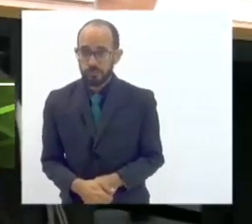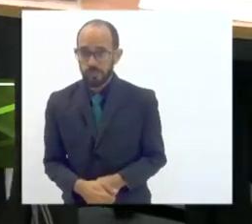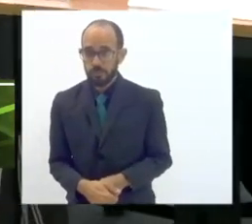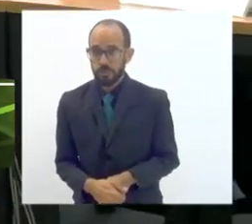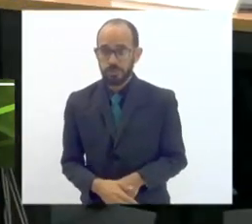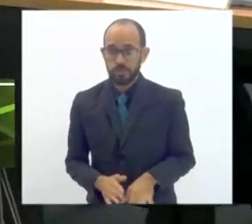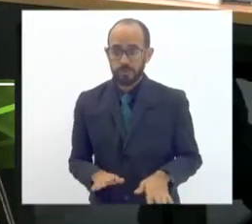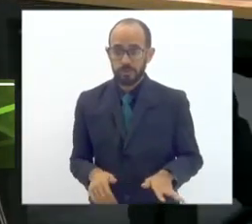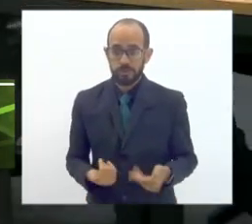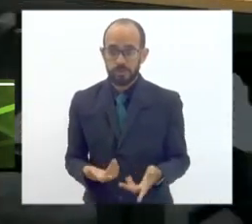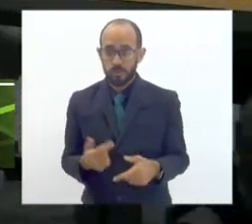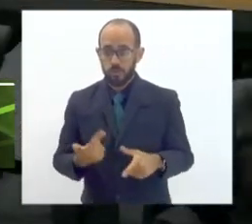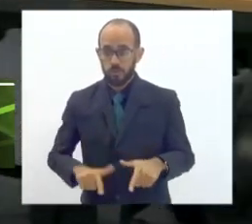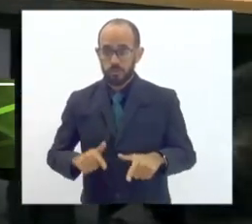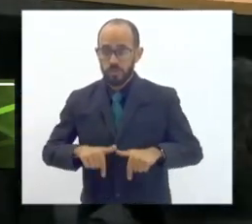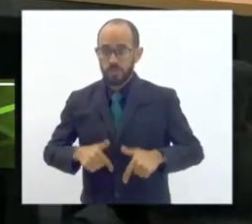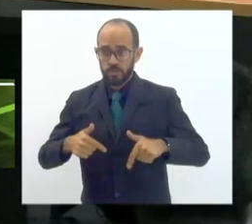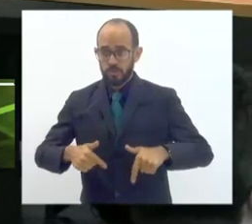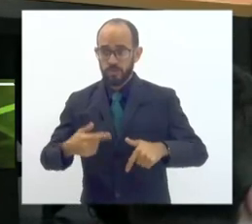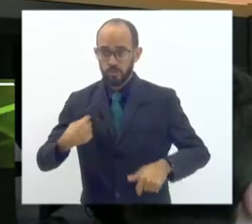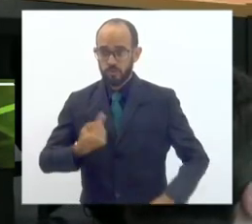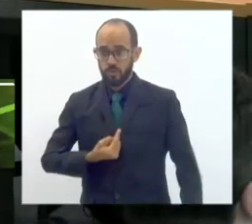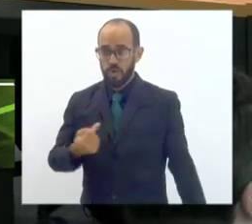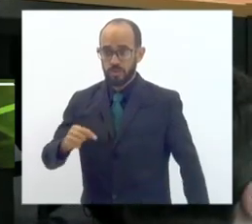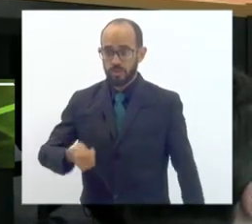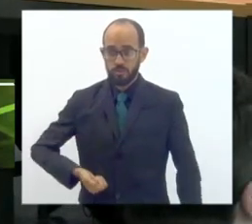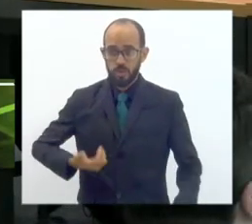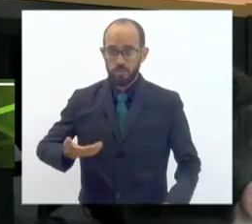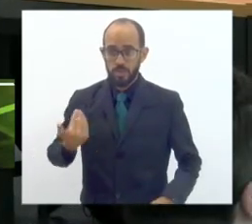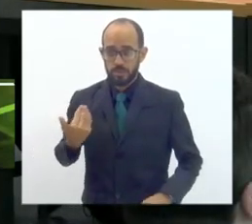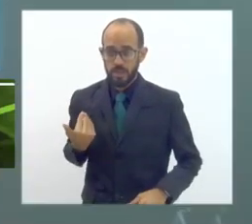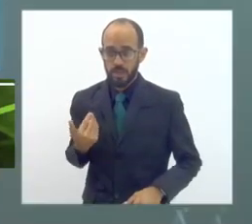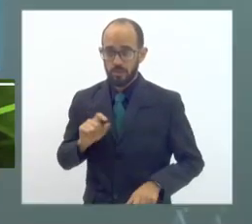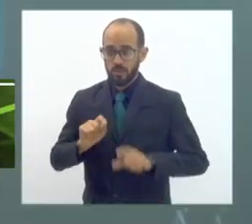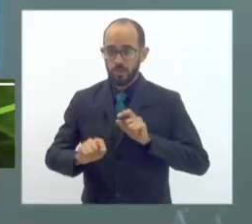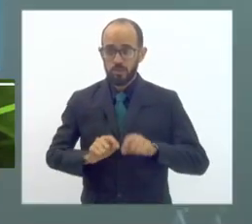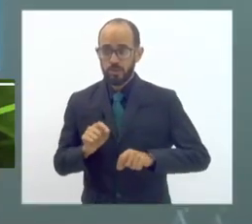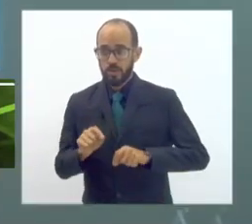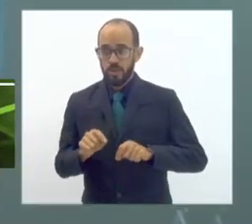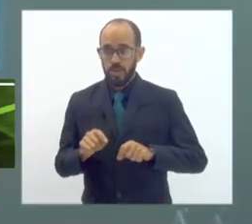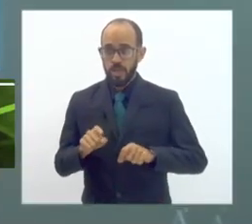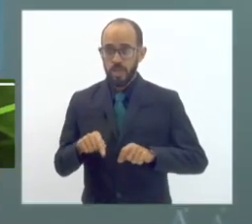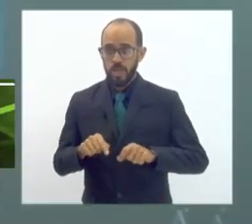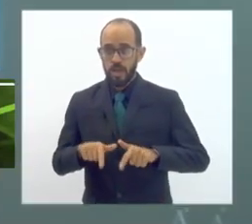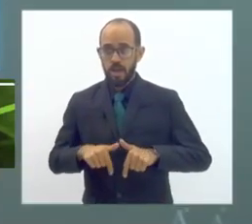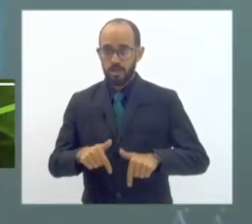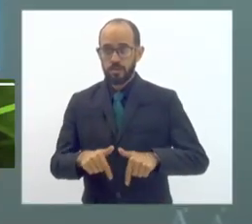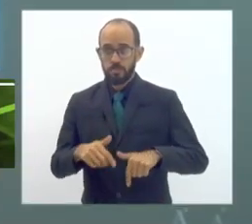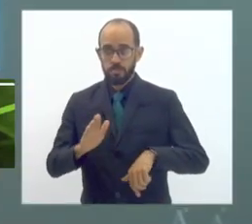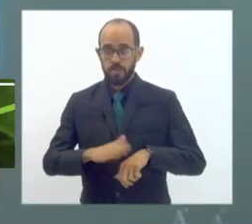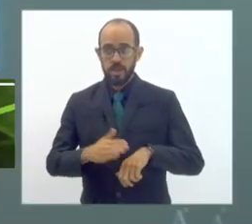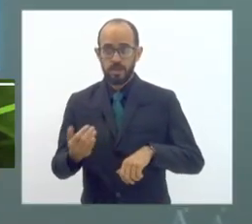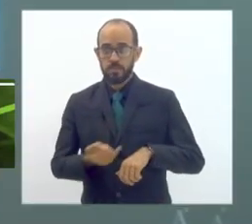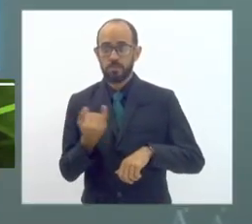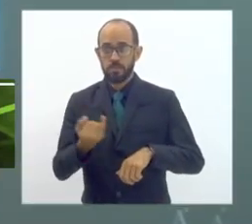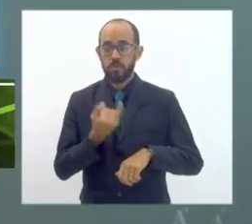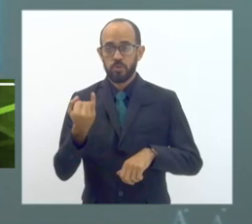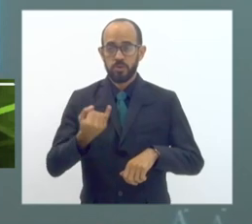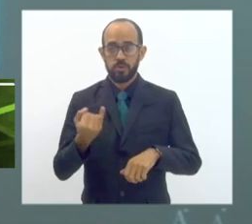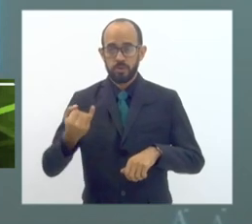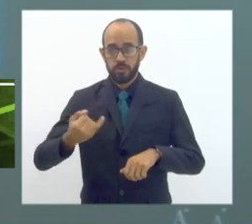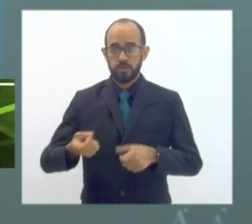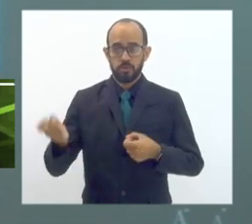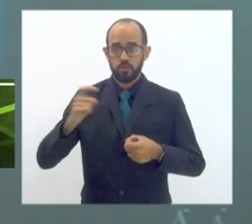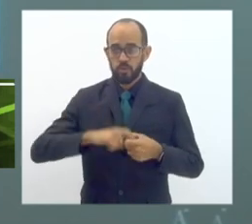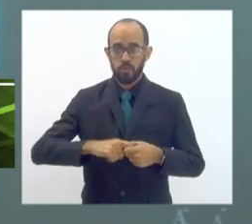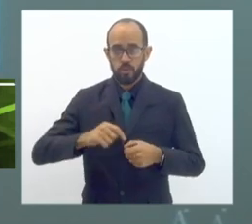É outra ação desenvolvida nossa, essa mais recente, que é talvez a ação mais importante que os consórcios fazem no